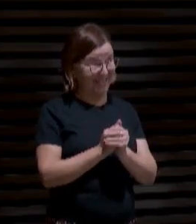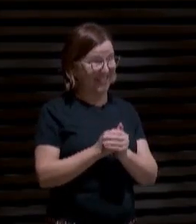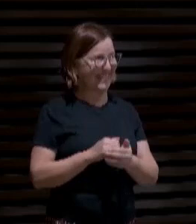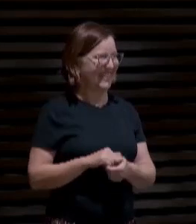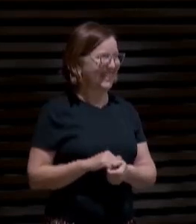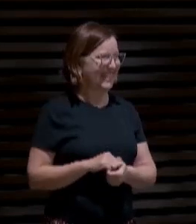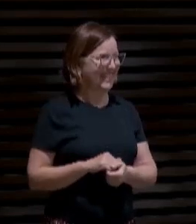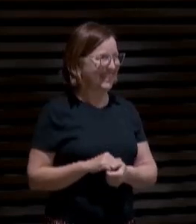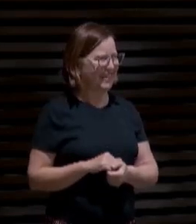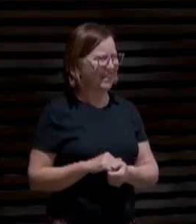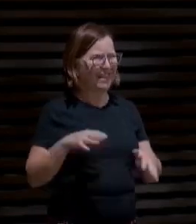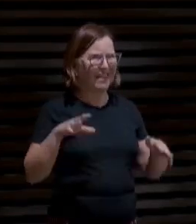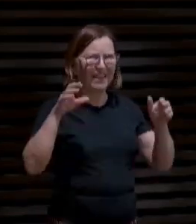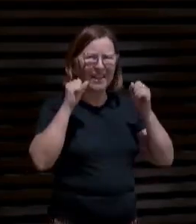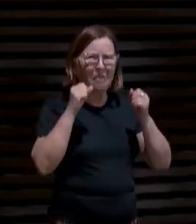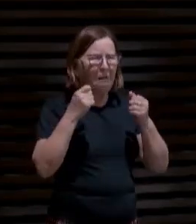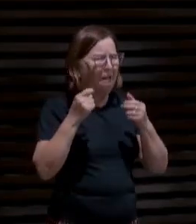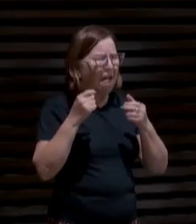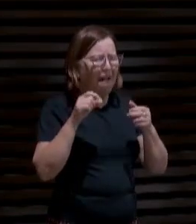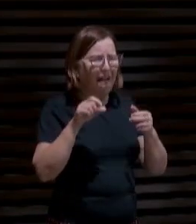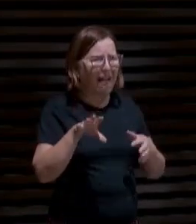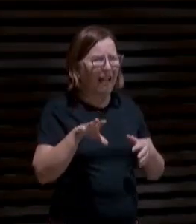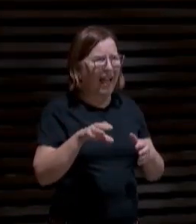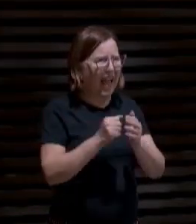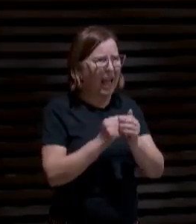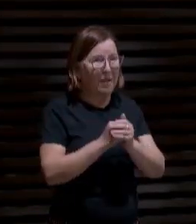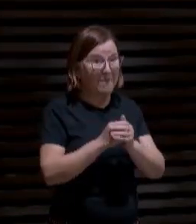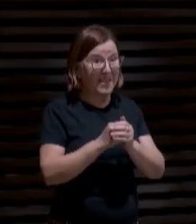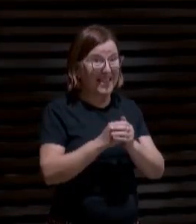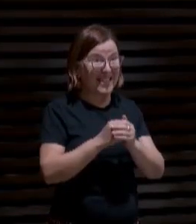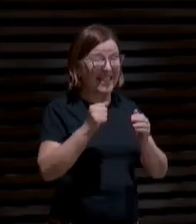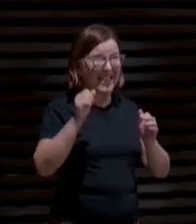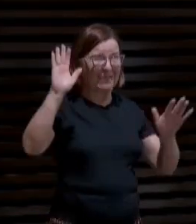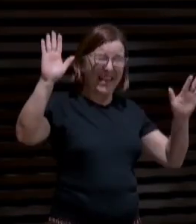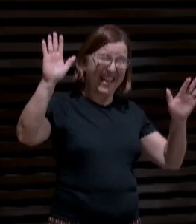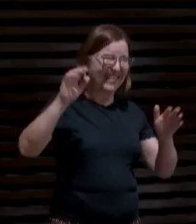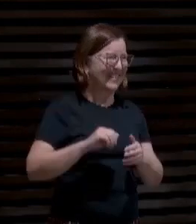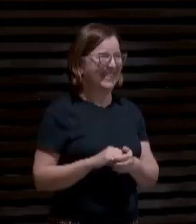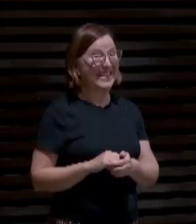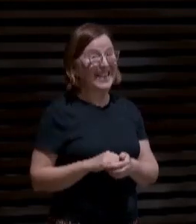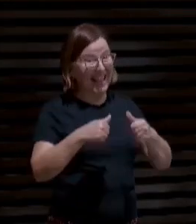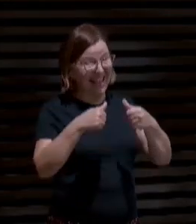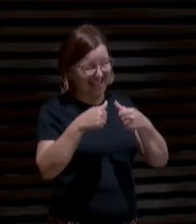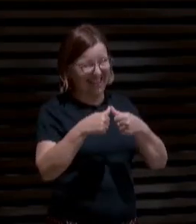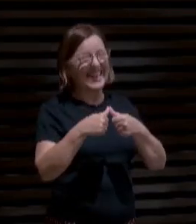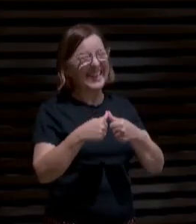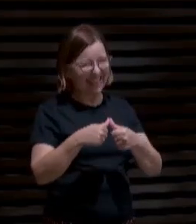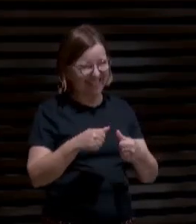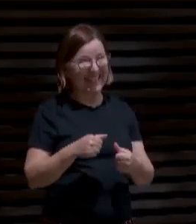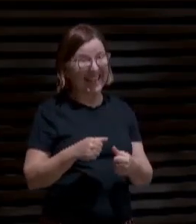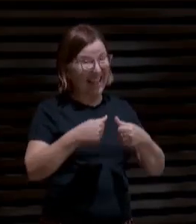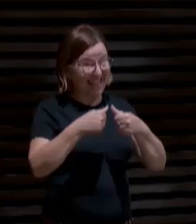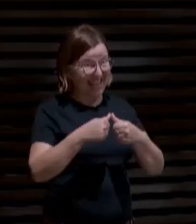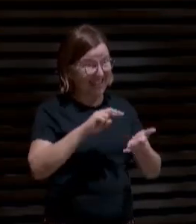Eu estou vendo uns améns aqui, umas mãos levantadas lá. É isto, meu irmão querido, o Evangelho